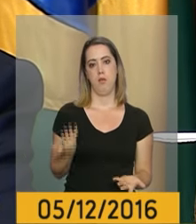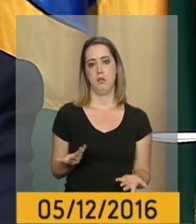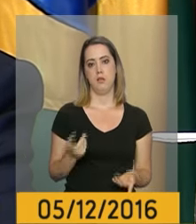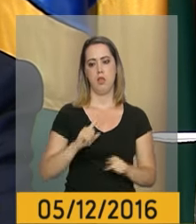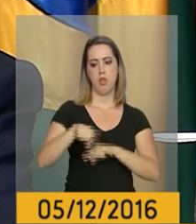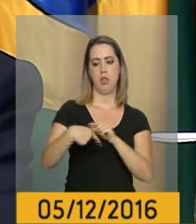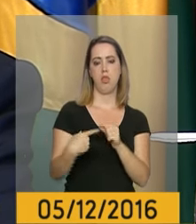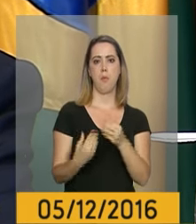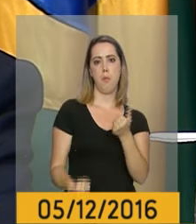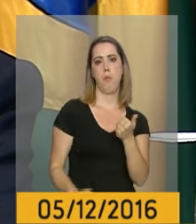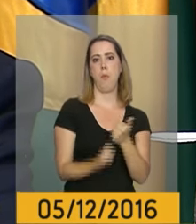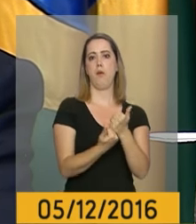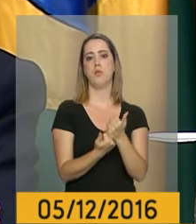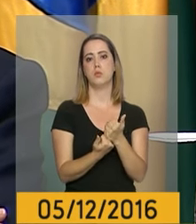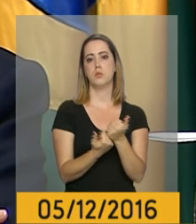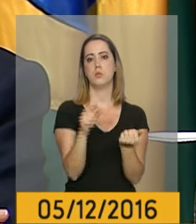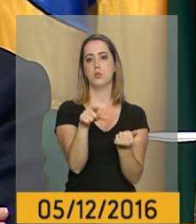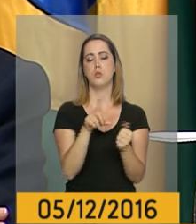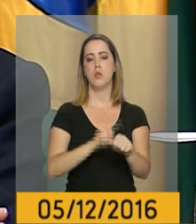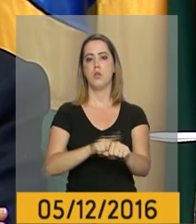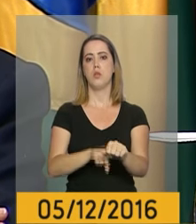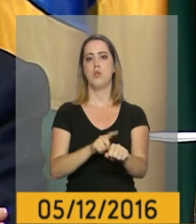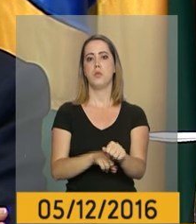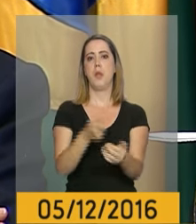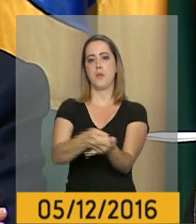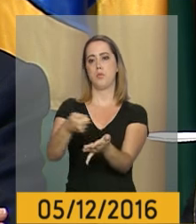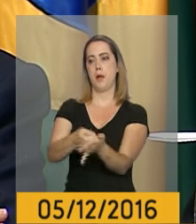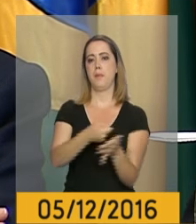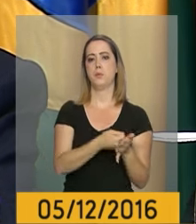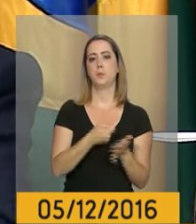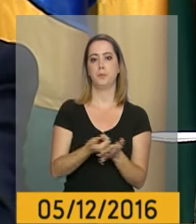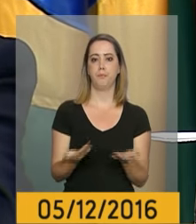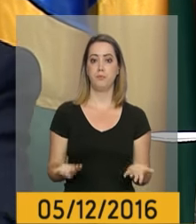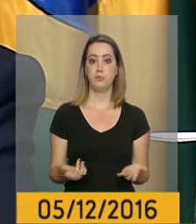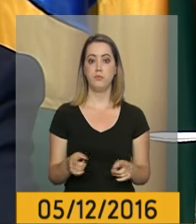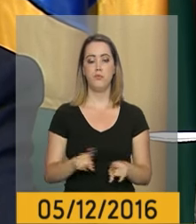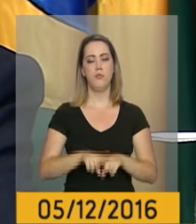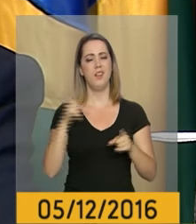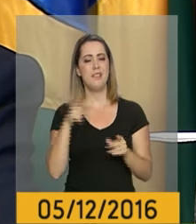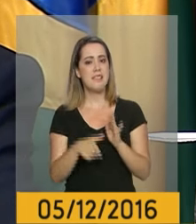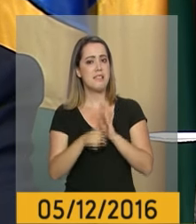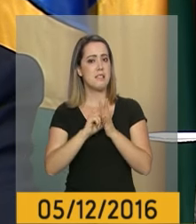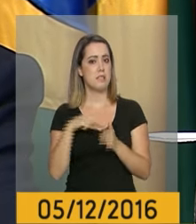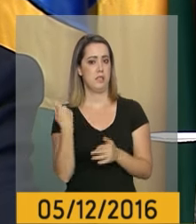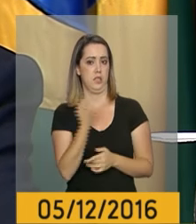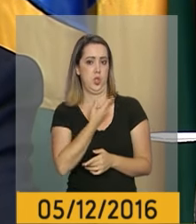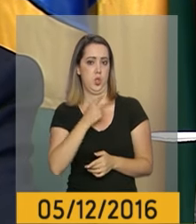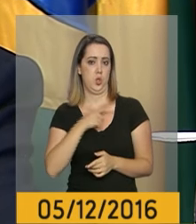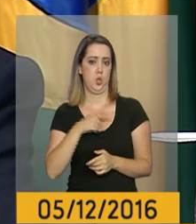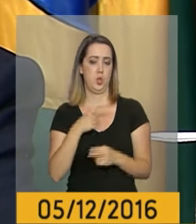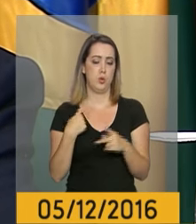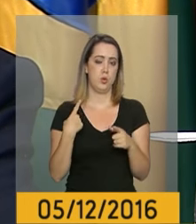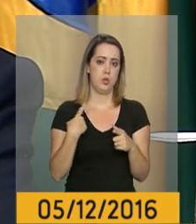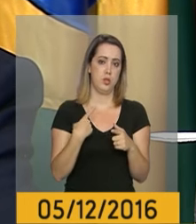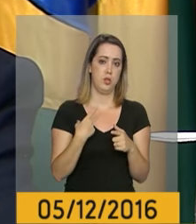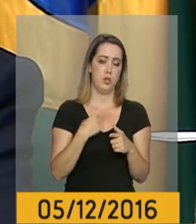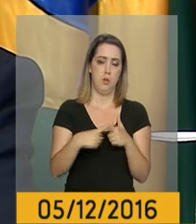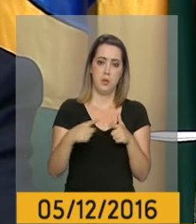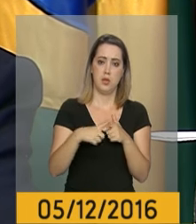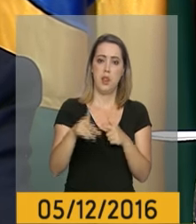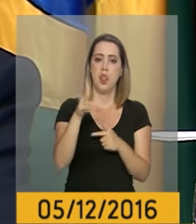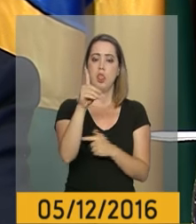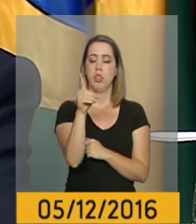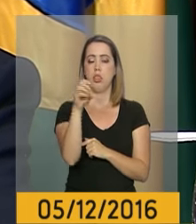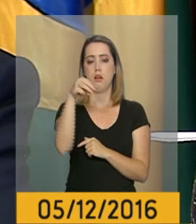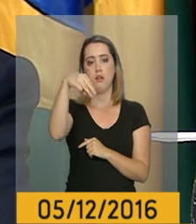isto, estabelecendo o tempo eh de contribuição e, aliás, quando tínhamos uma situação demográfica absolutamente